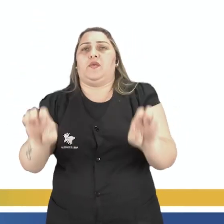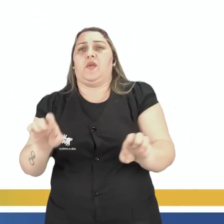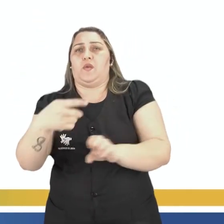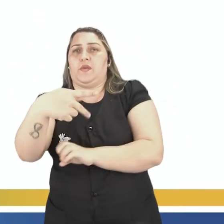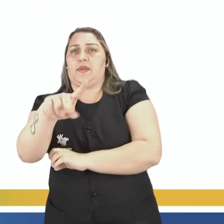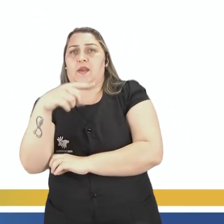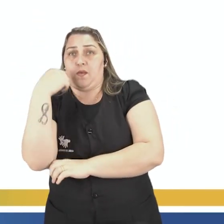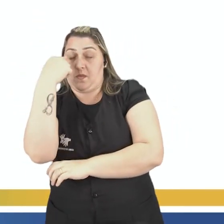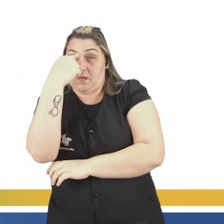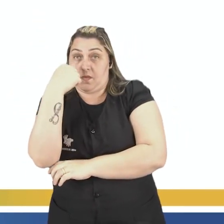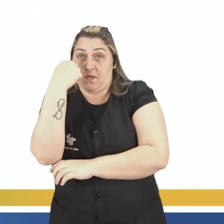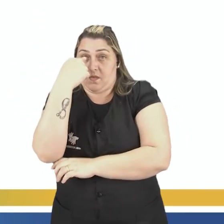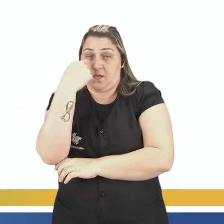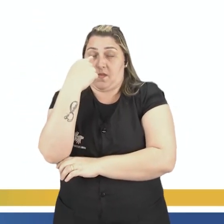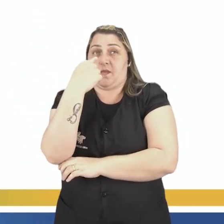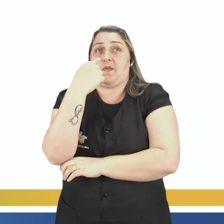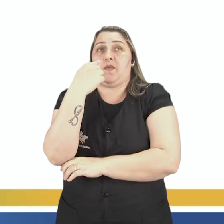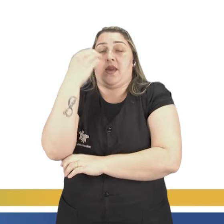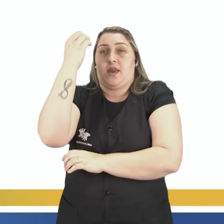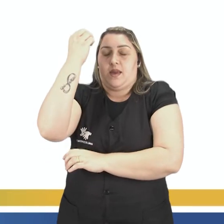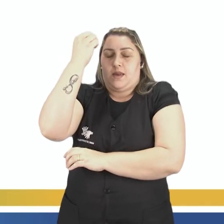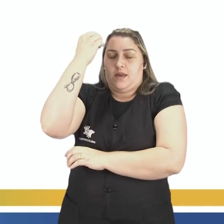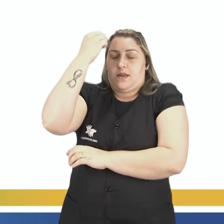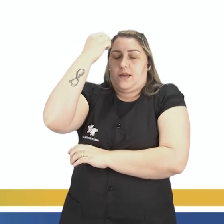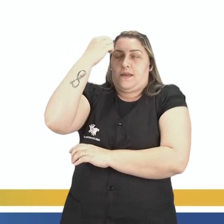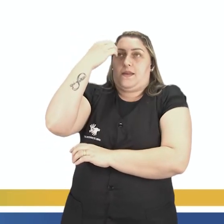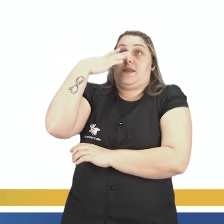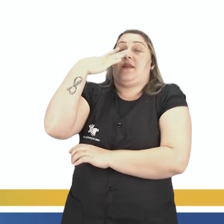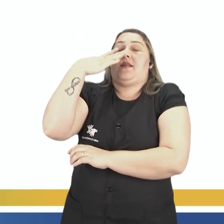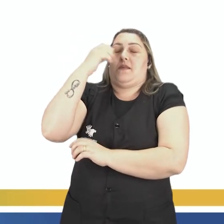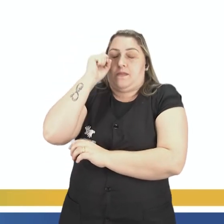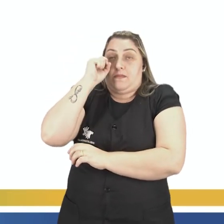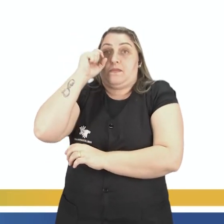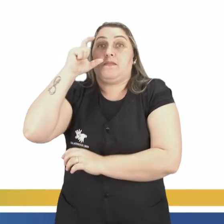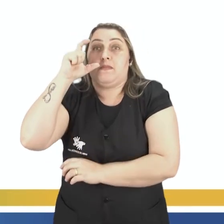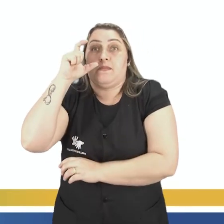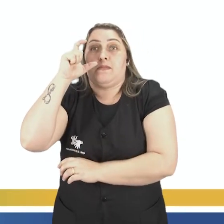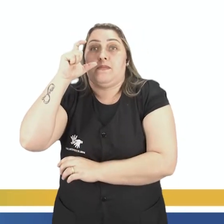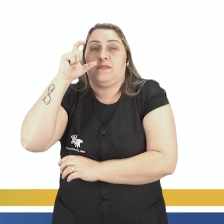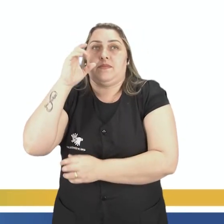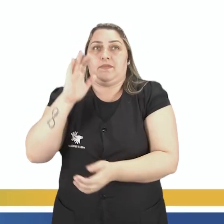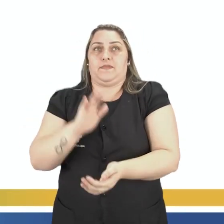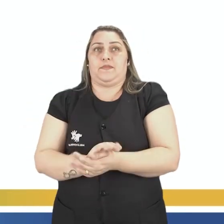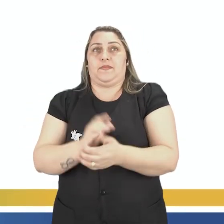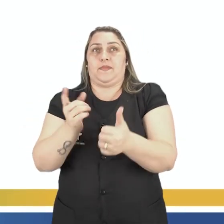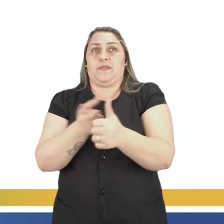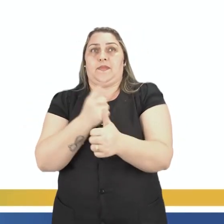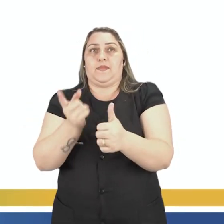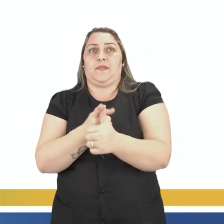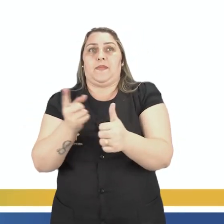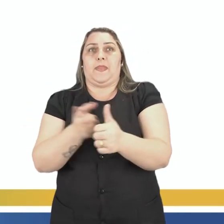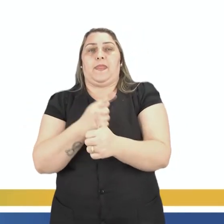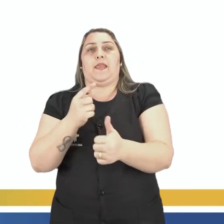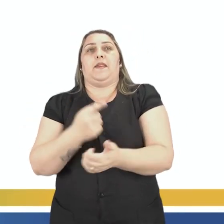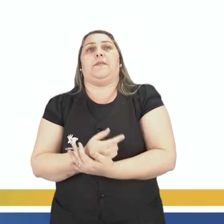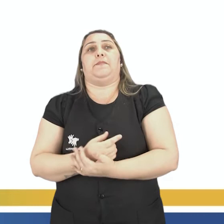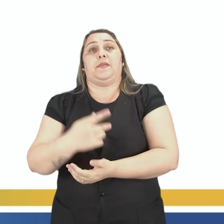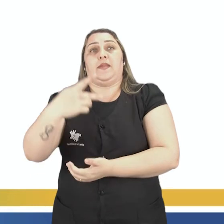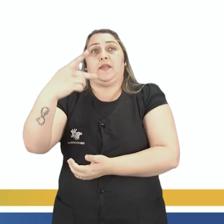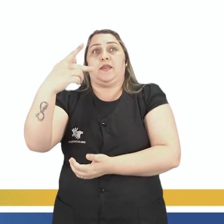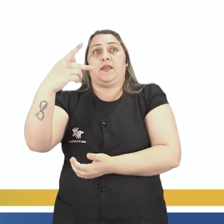seu olho que, ao a luz entrar, ela dilata? Então, na primeira nós temos aí na letra